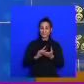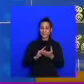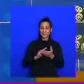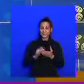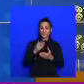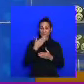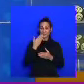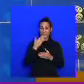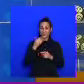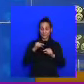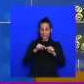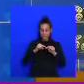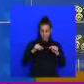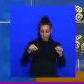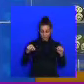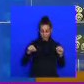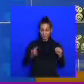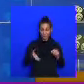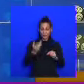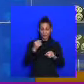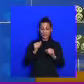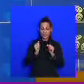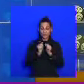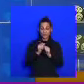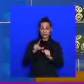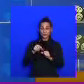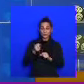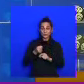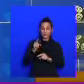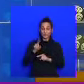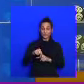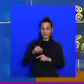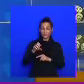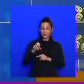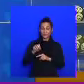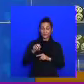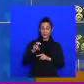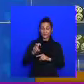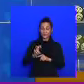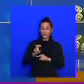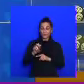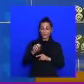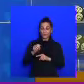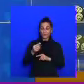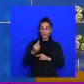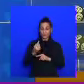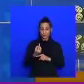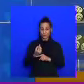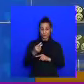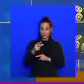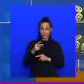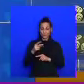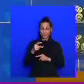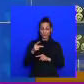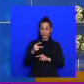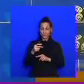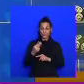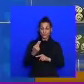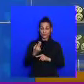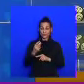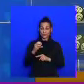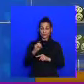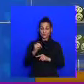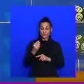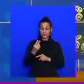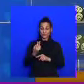2674 da Loto Fácil. Confira comigo, as dezenas sorteadas foram 05, 01, 12,